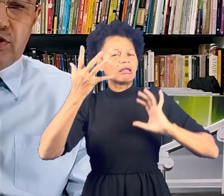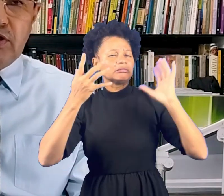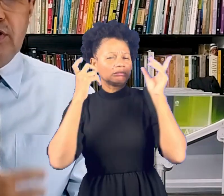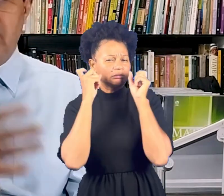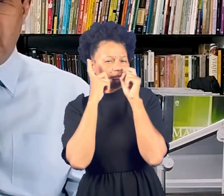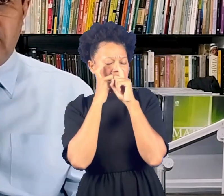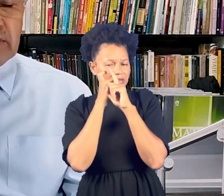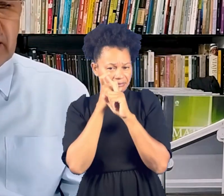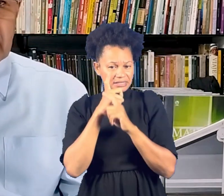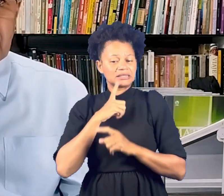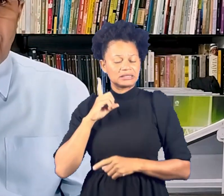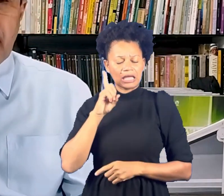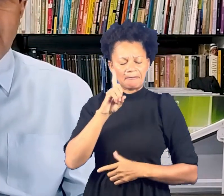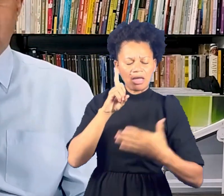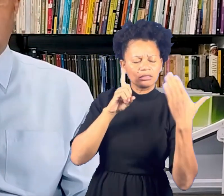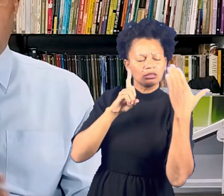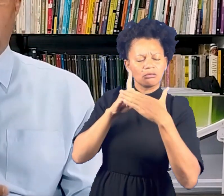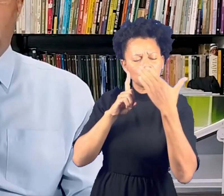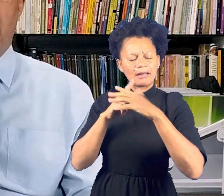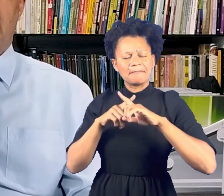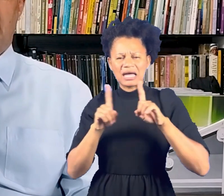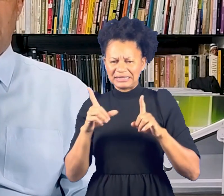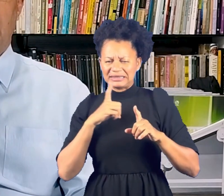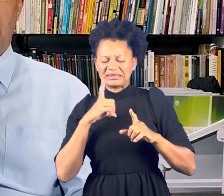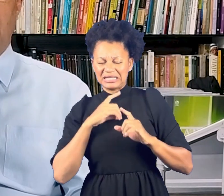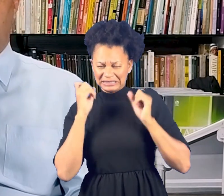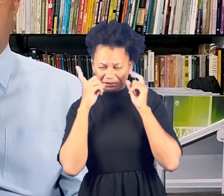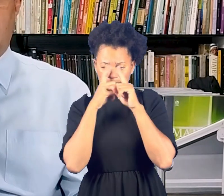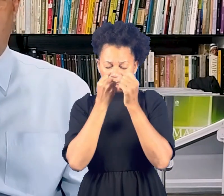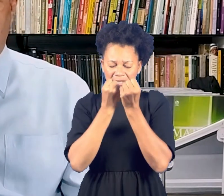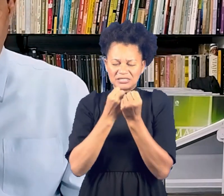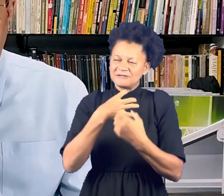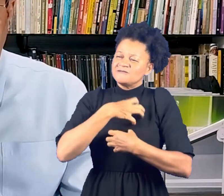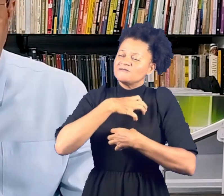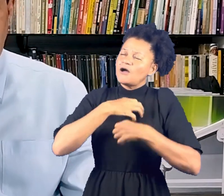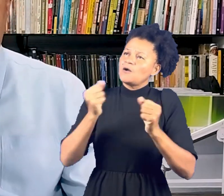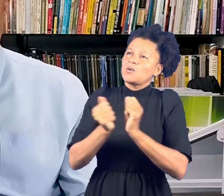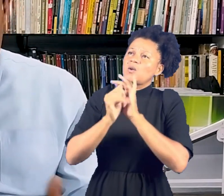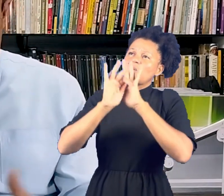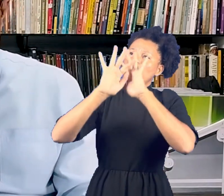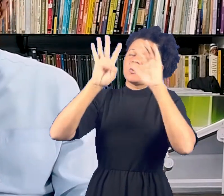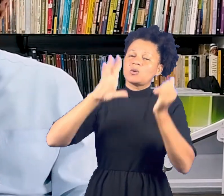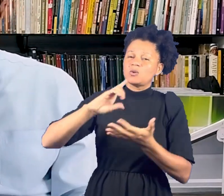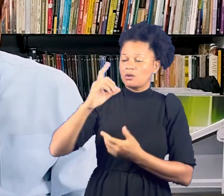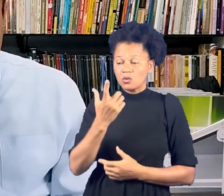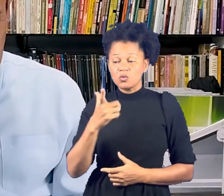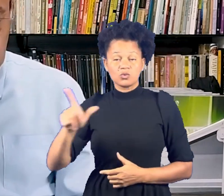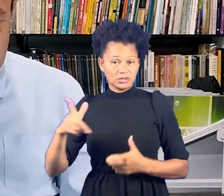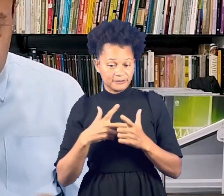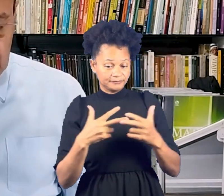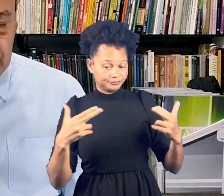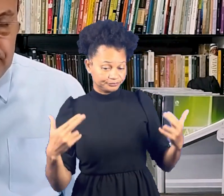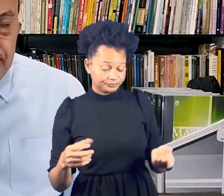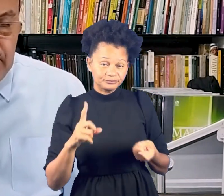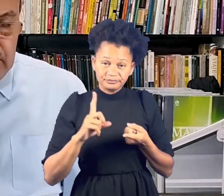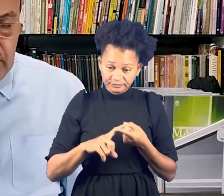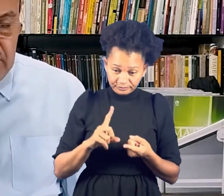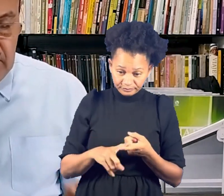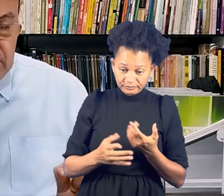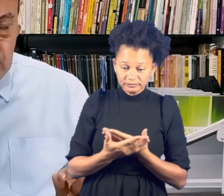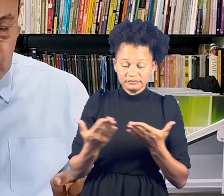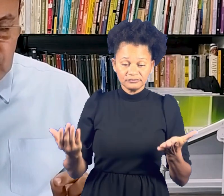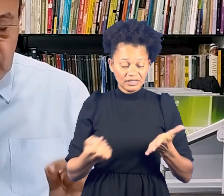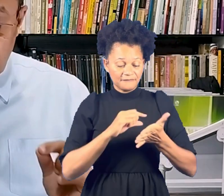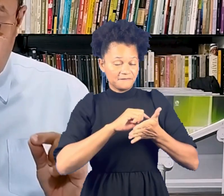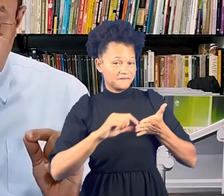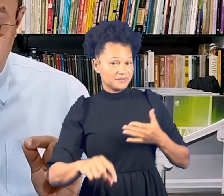uma coisa e não ver nada. Estar na tormenta e ver a glória de Deus é uma outra coisa.